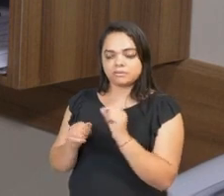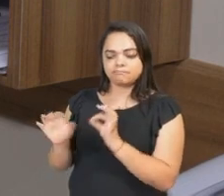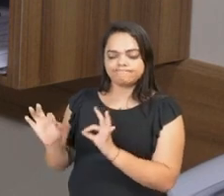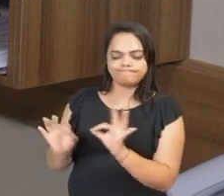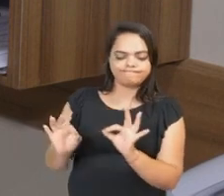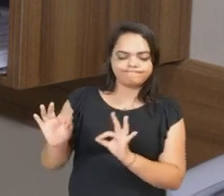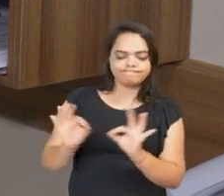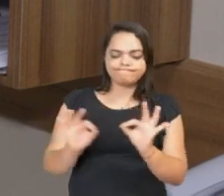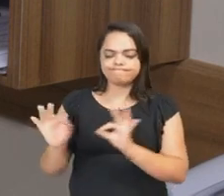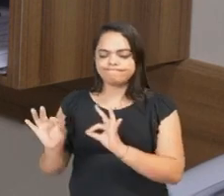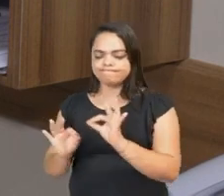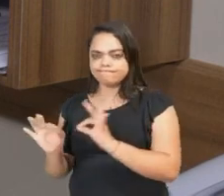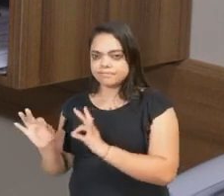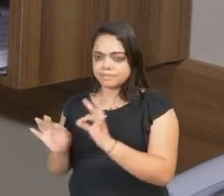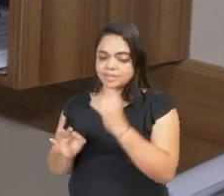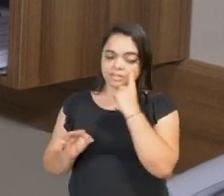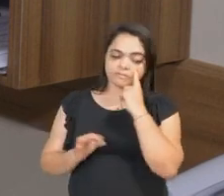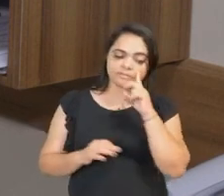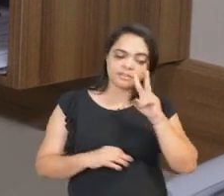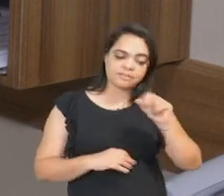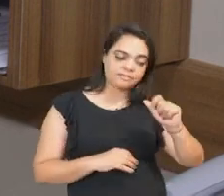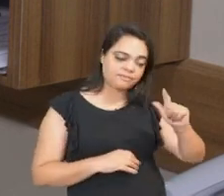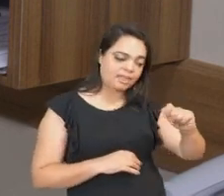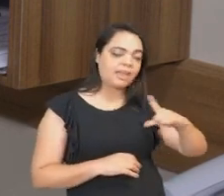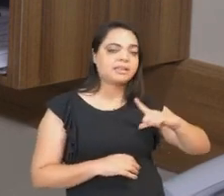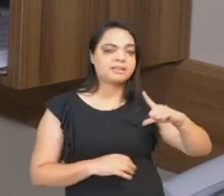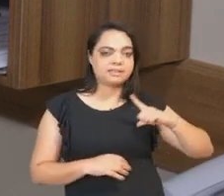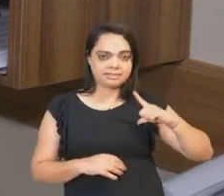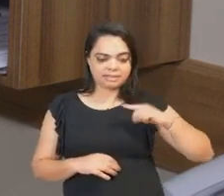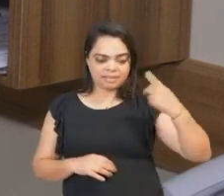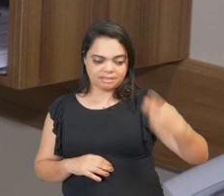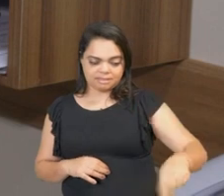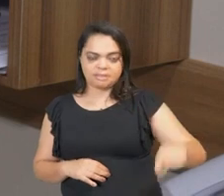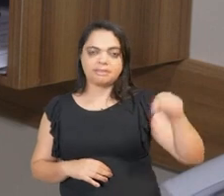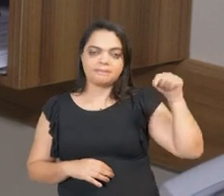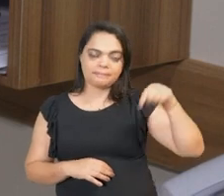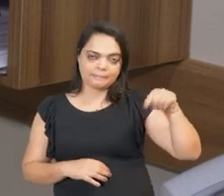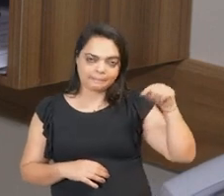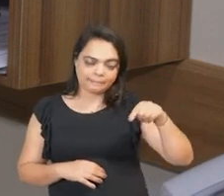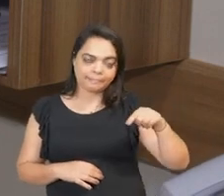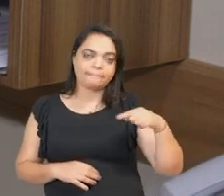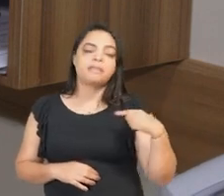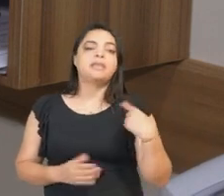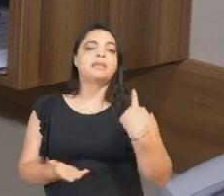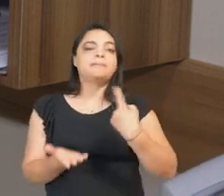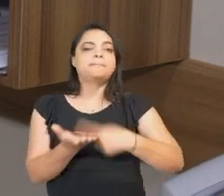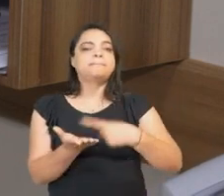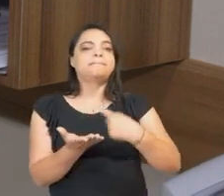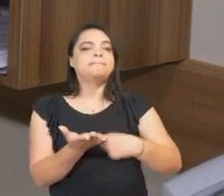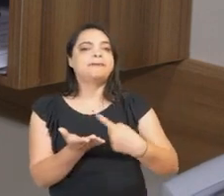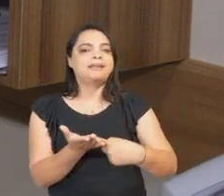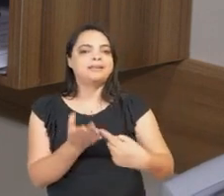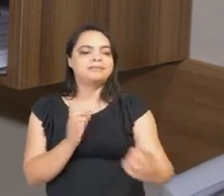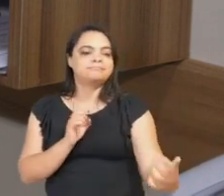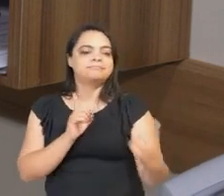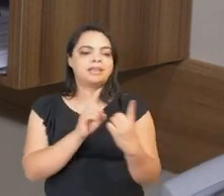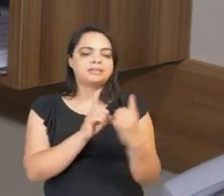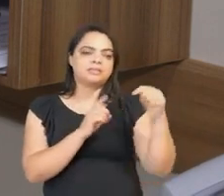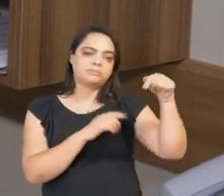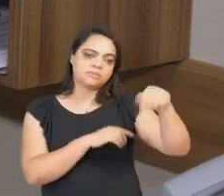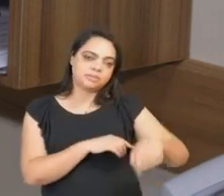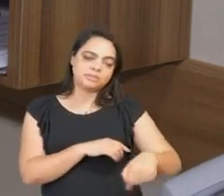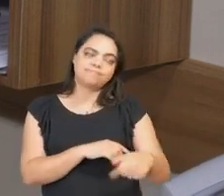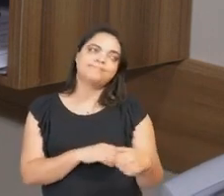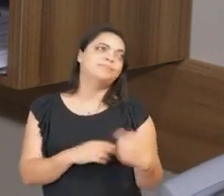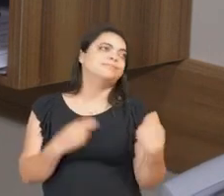desses encaminhamentos de acordo com as vagas disponibilizadas pelo setor de Oncologia do HC e agenda esses pacientes para